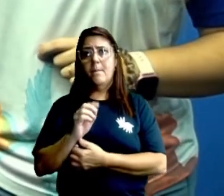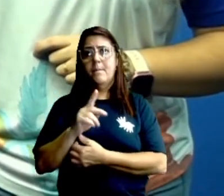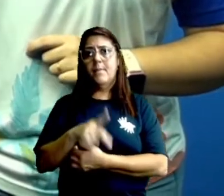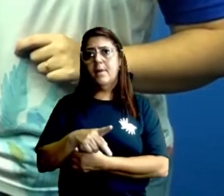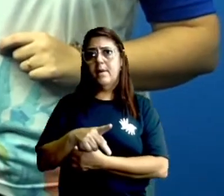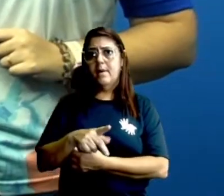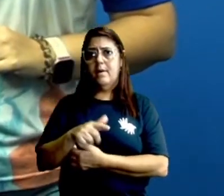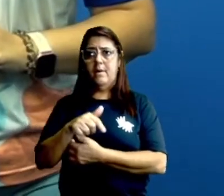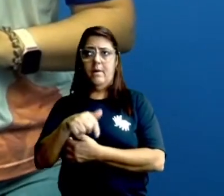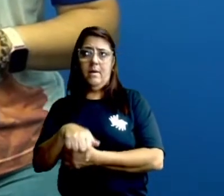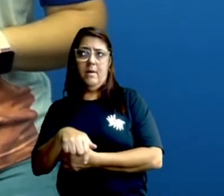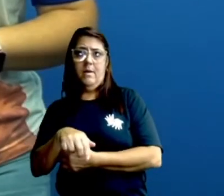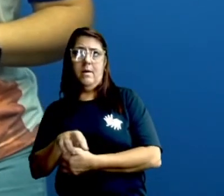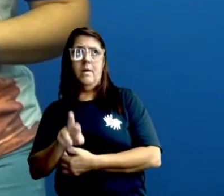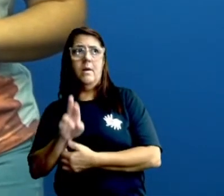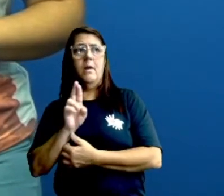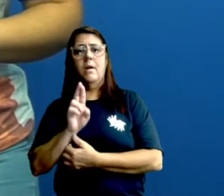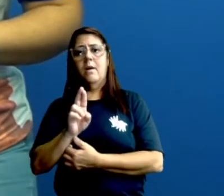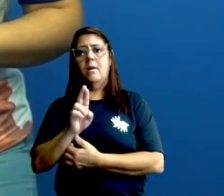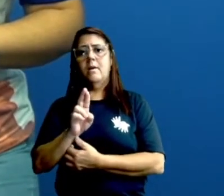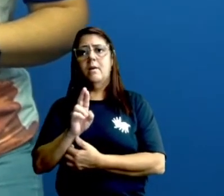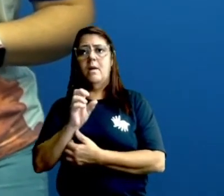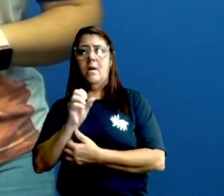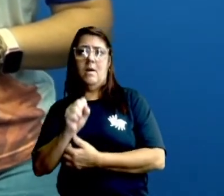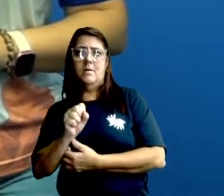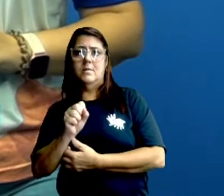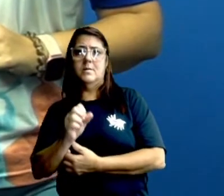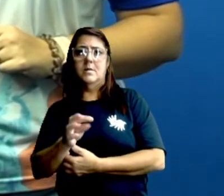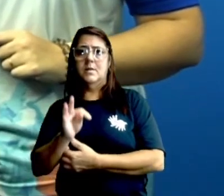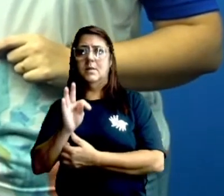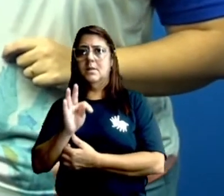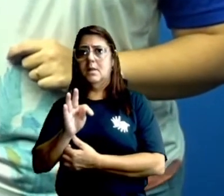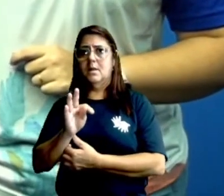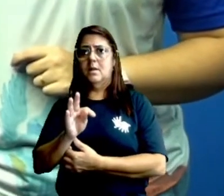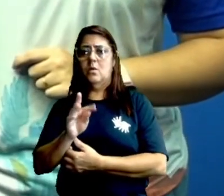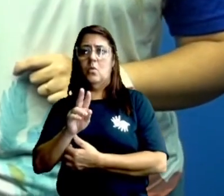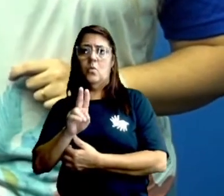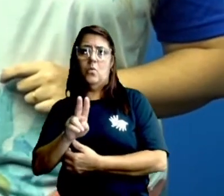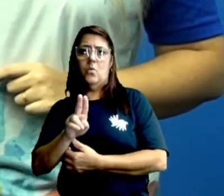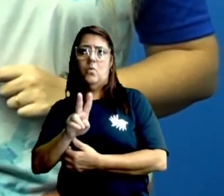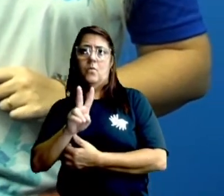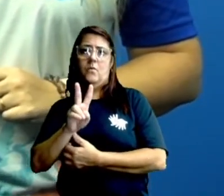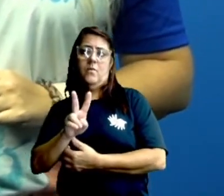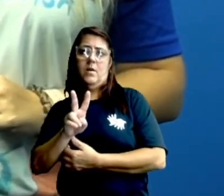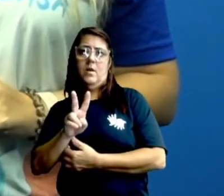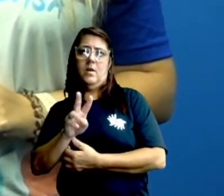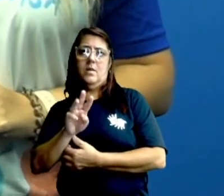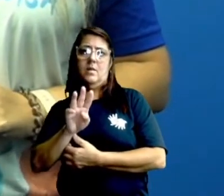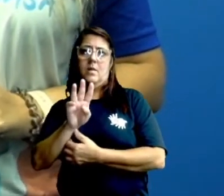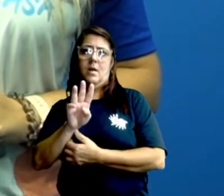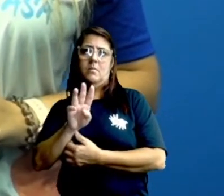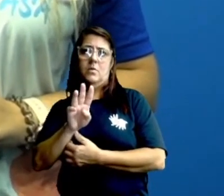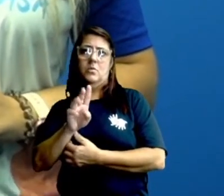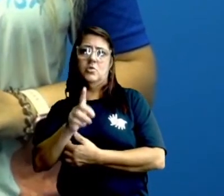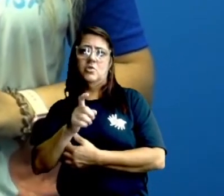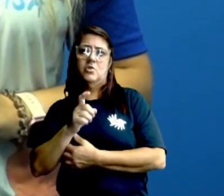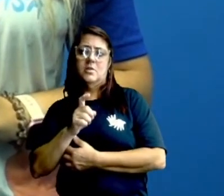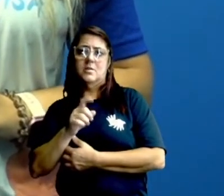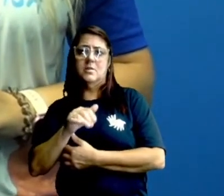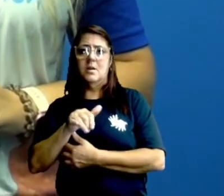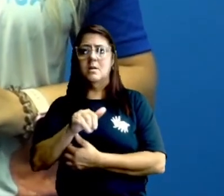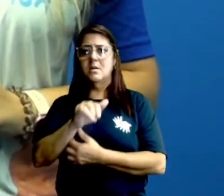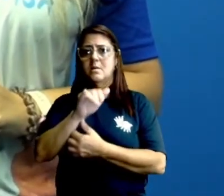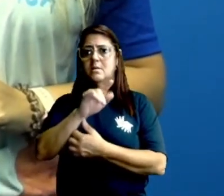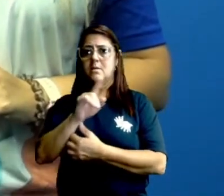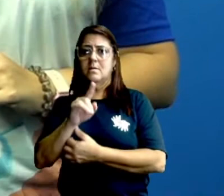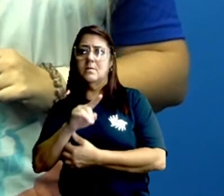O, P, Q, R, S, T, U, V, W,